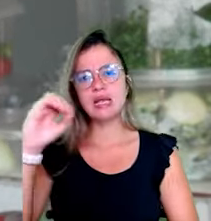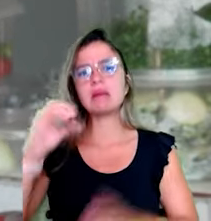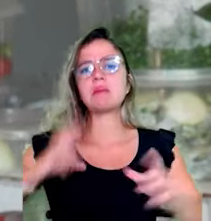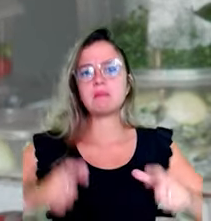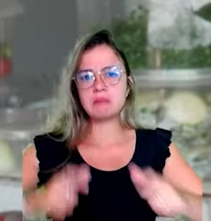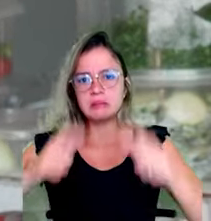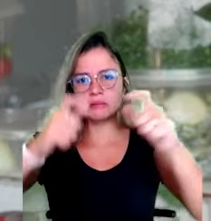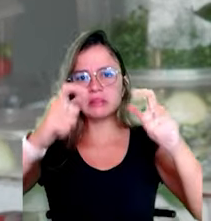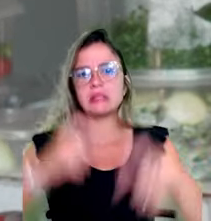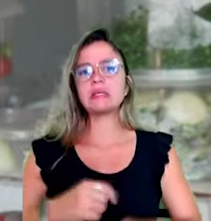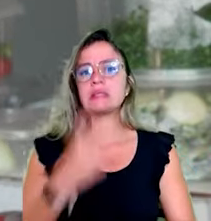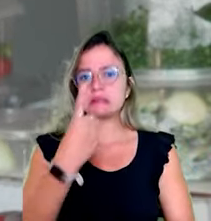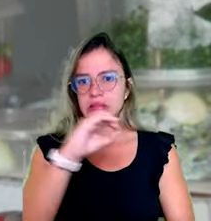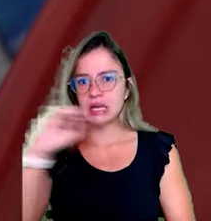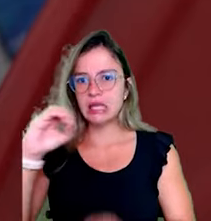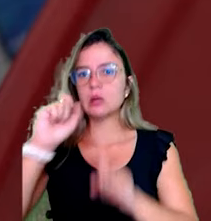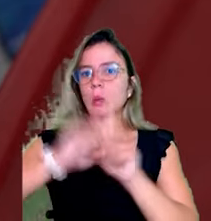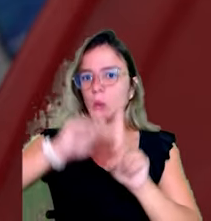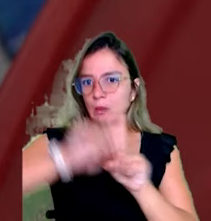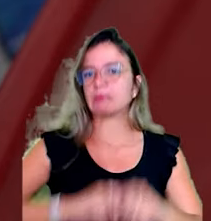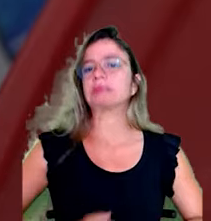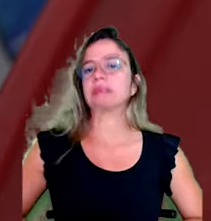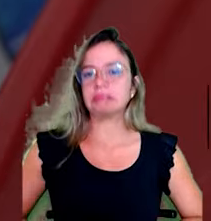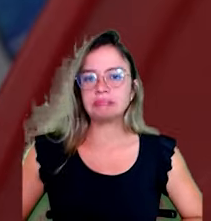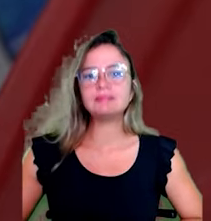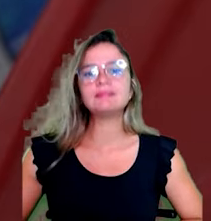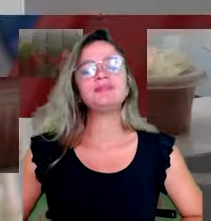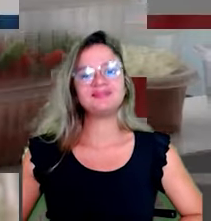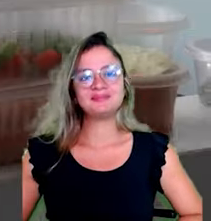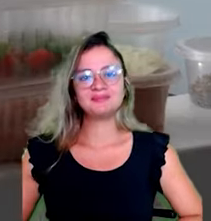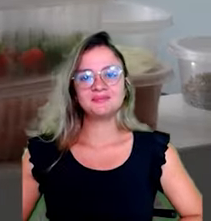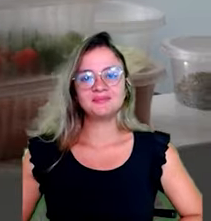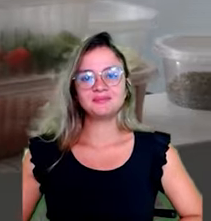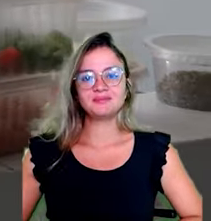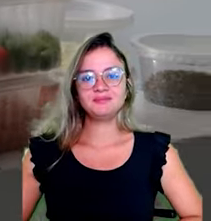que fosse mais, mas ainda não chegou lá.